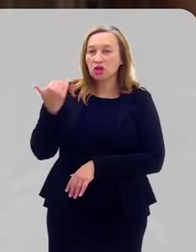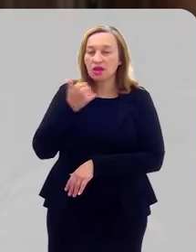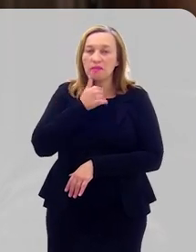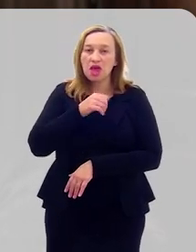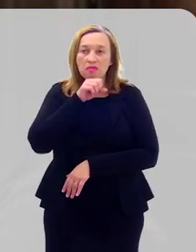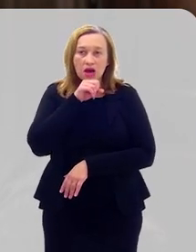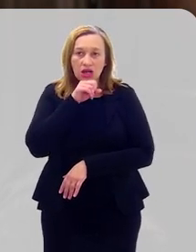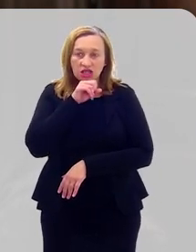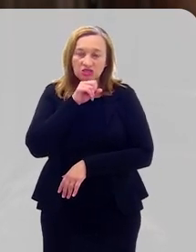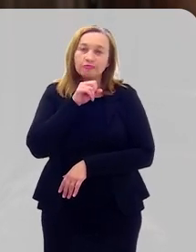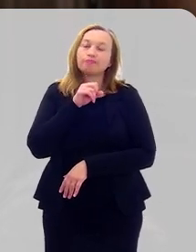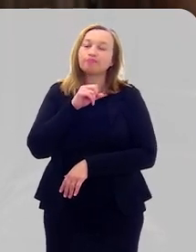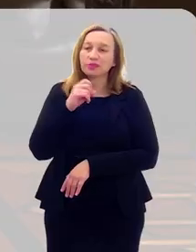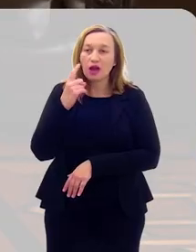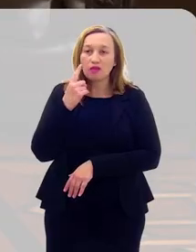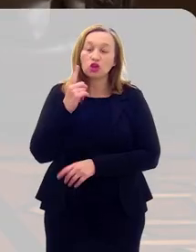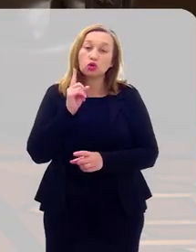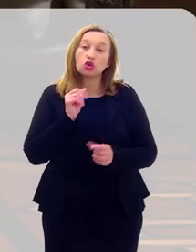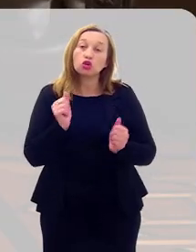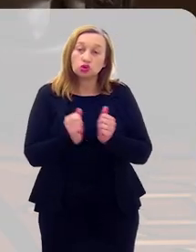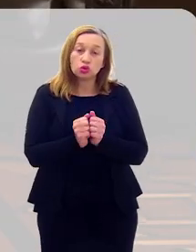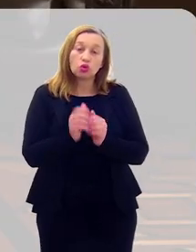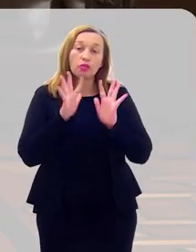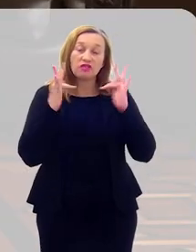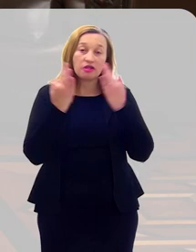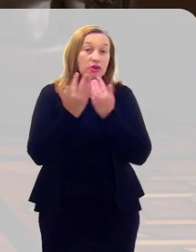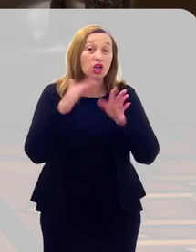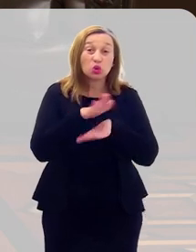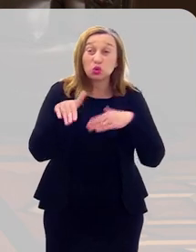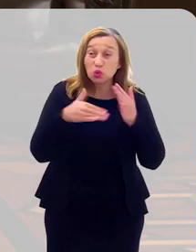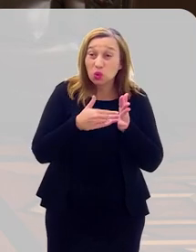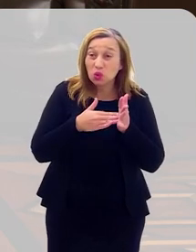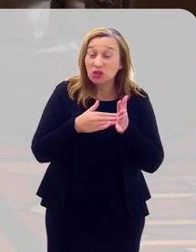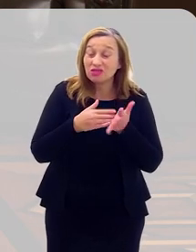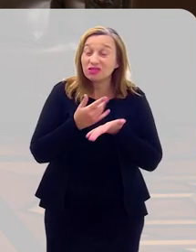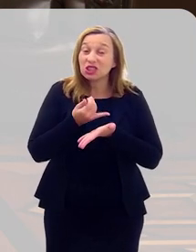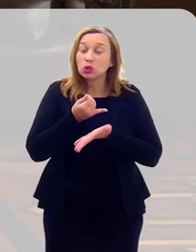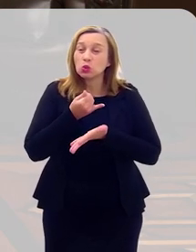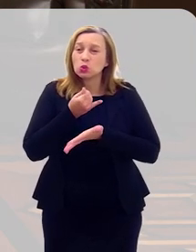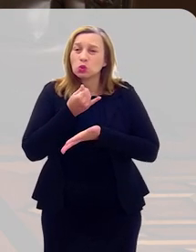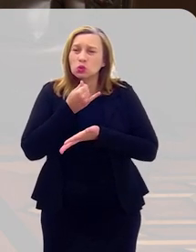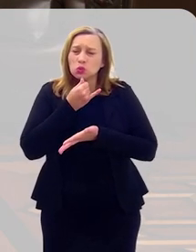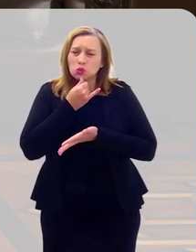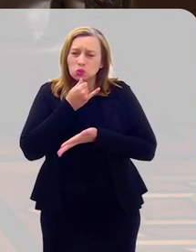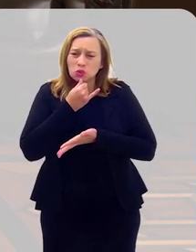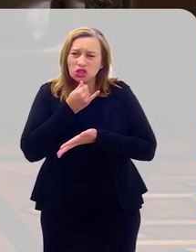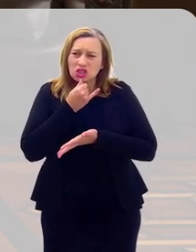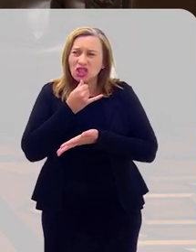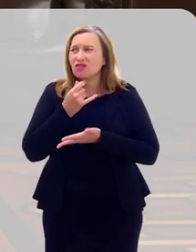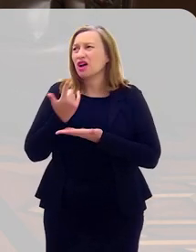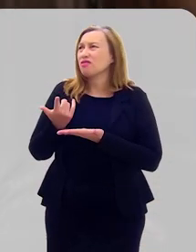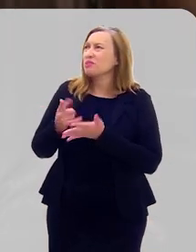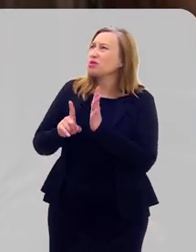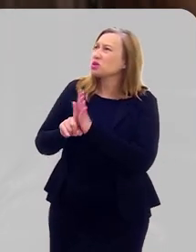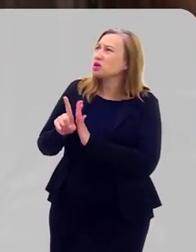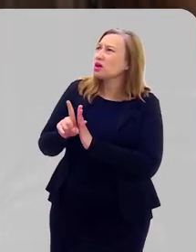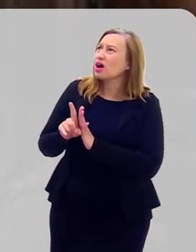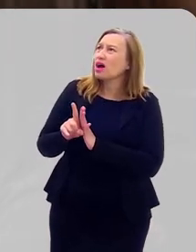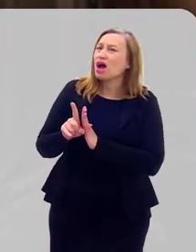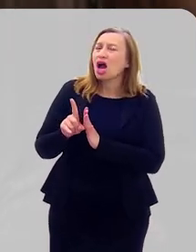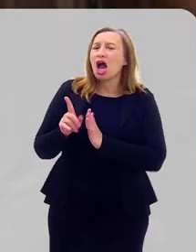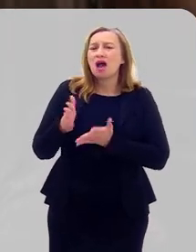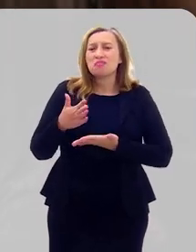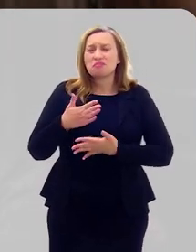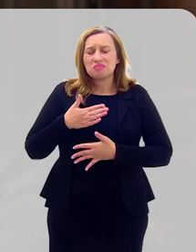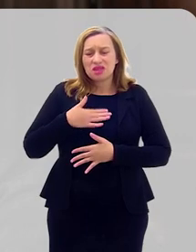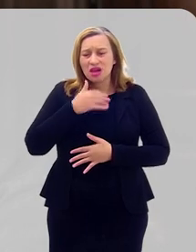acidente. Você vê, você estava presente. Eu estava presente com a minha família toda. E aquilo me causou um trauma muito grande, que eu questionava, poxa.